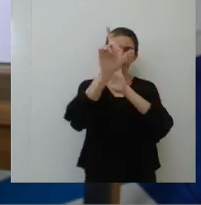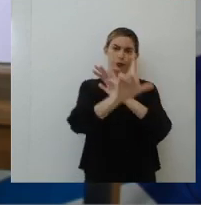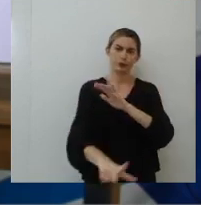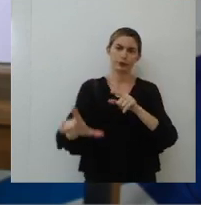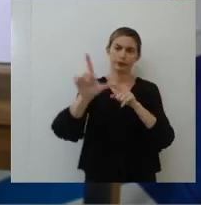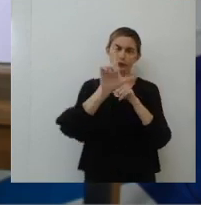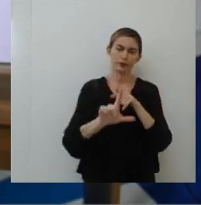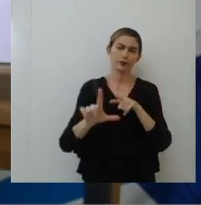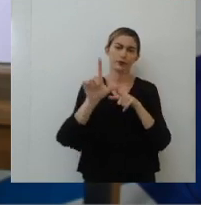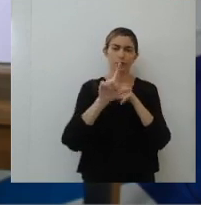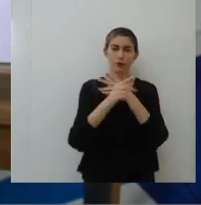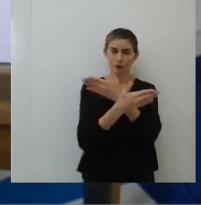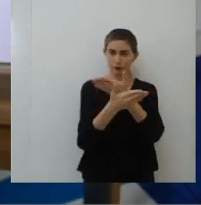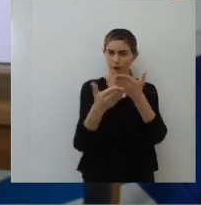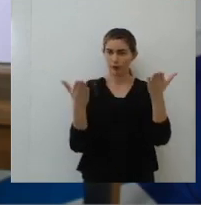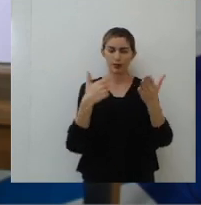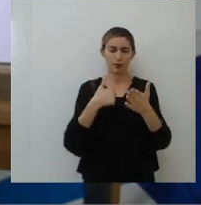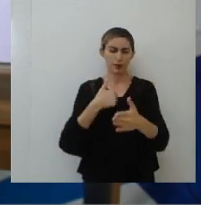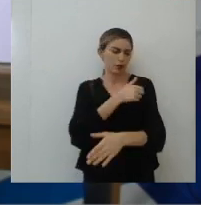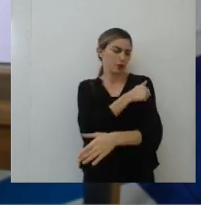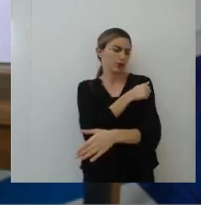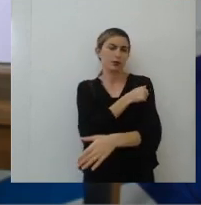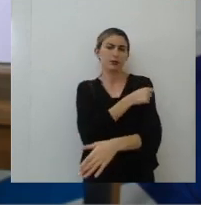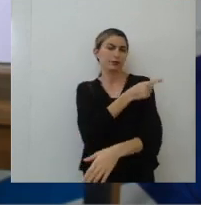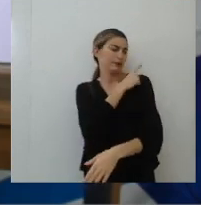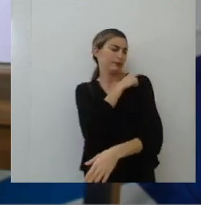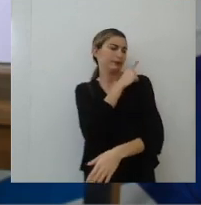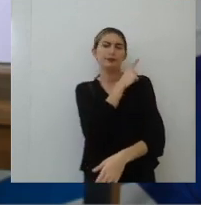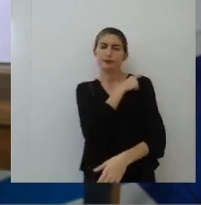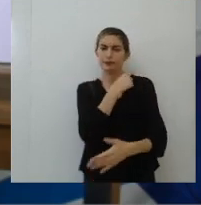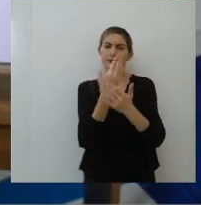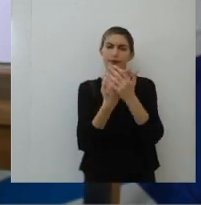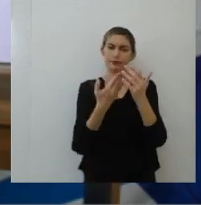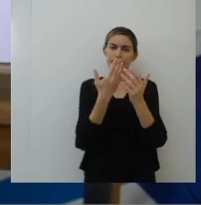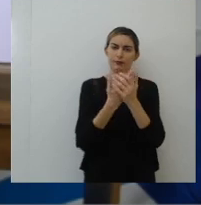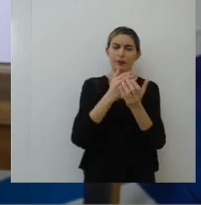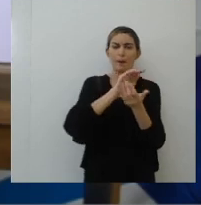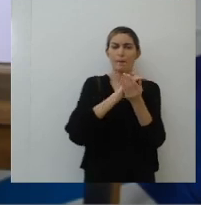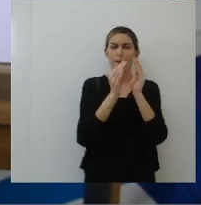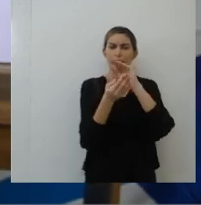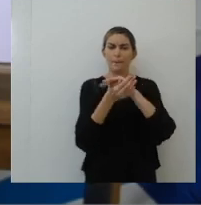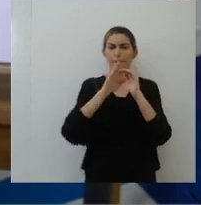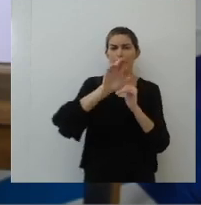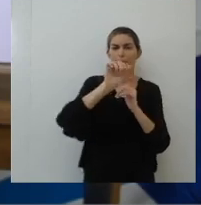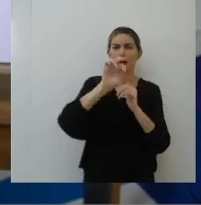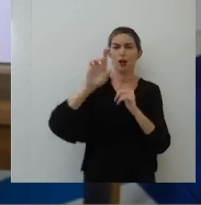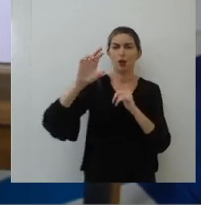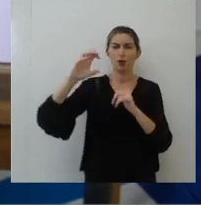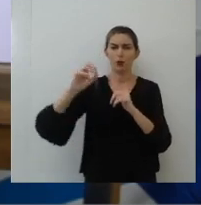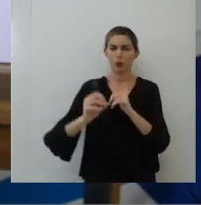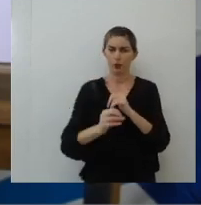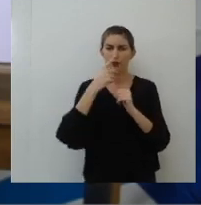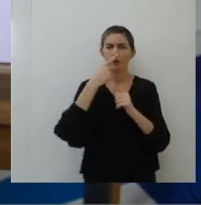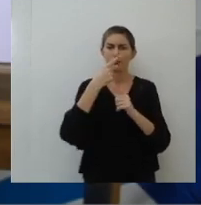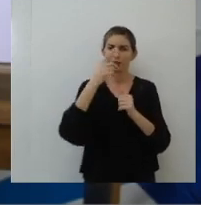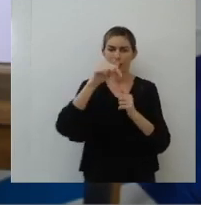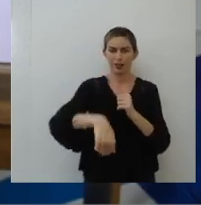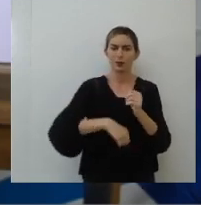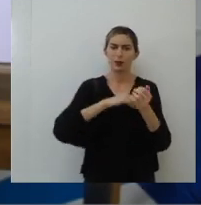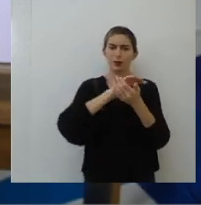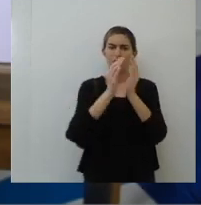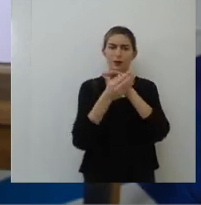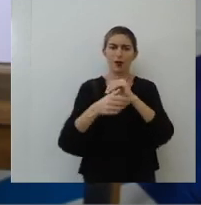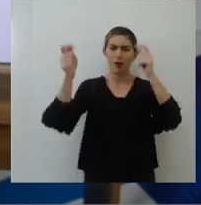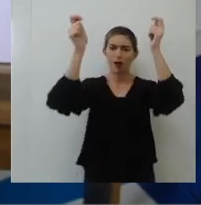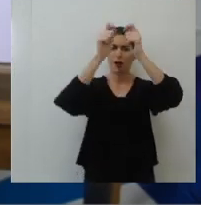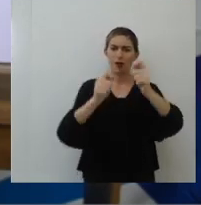literário. Vocês, meus alunos de primeiro ano, que estão estudando o barroco, falei sobre isso aqui. Lembra? O barroco, a